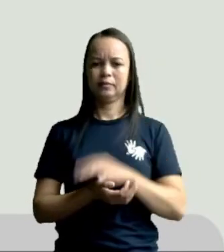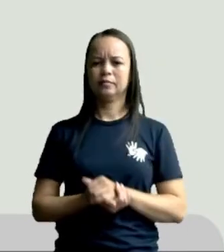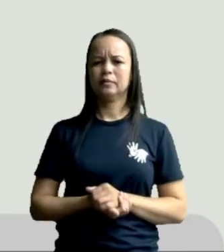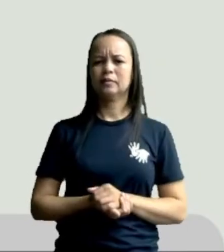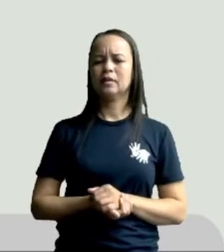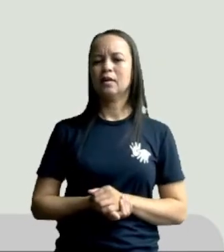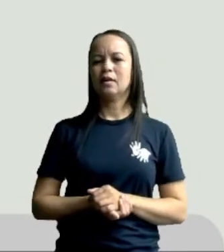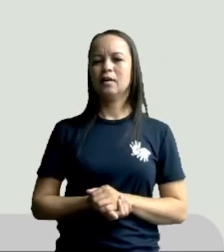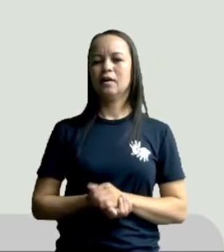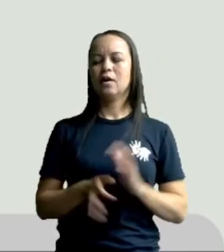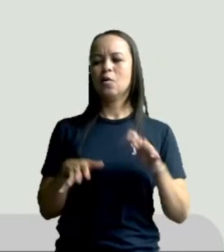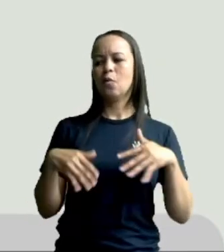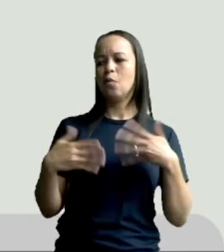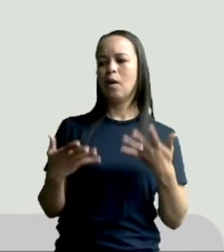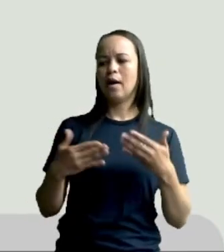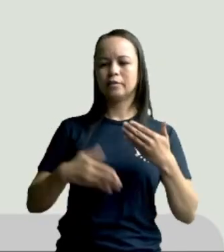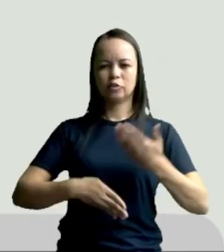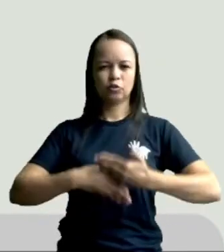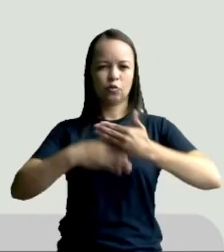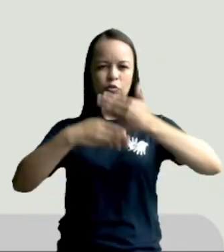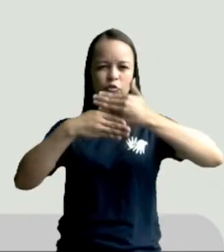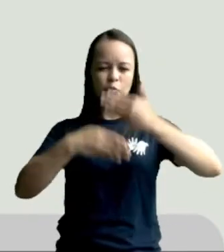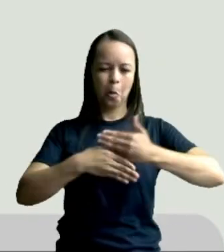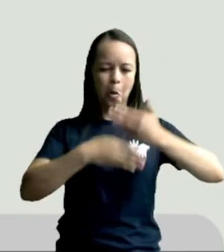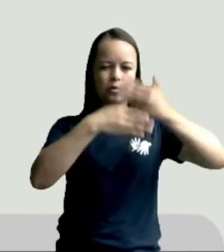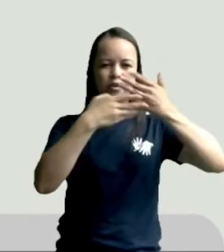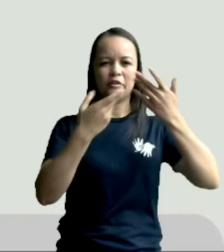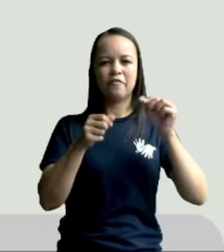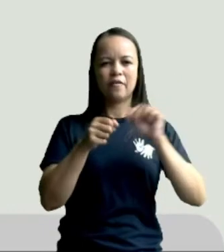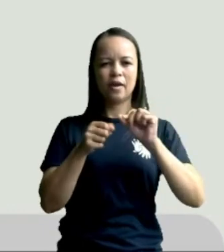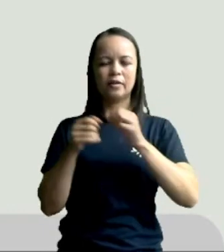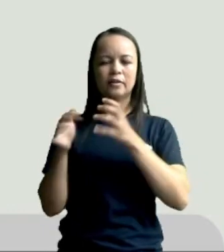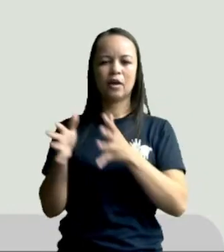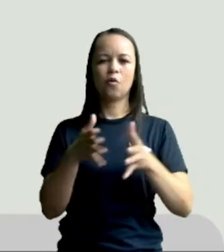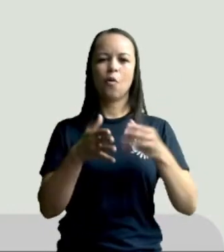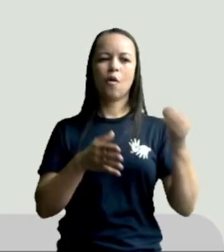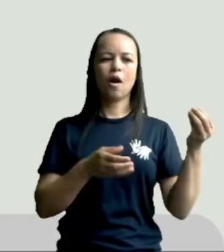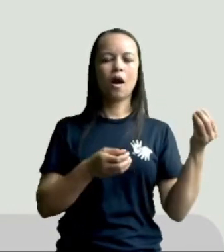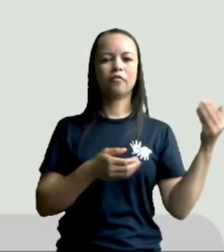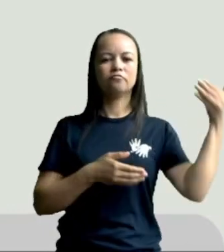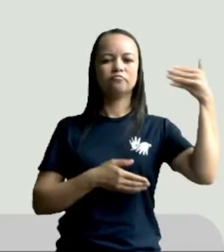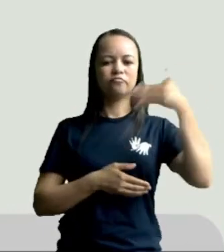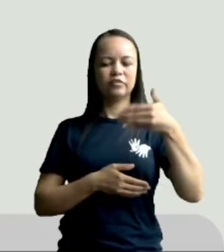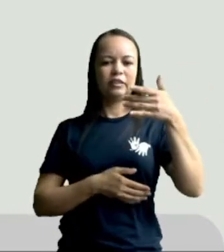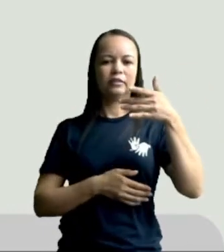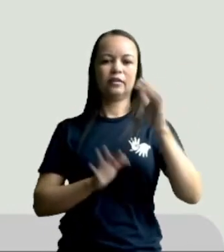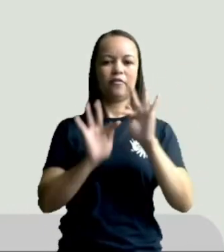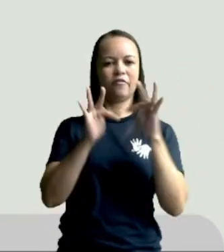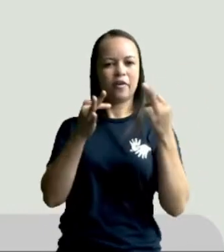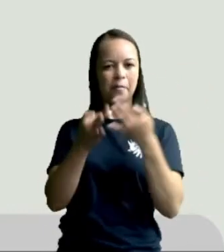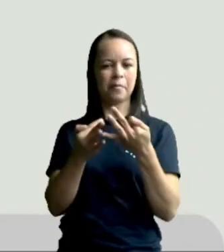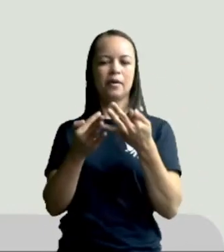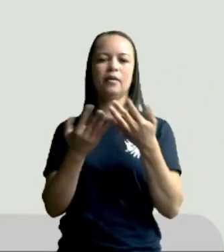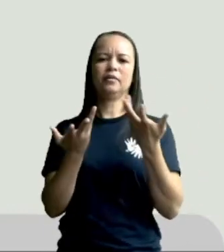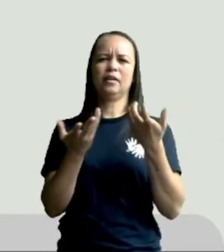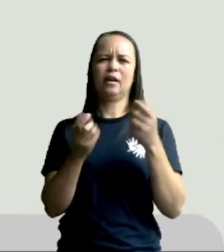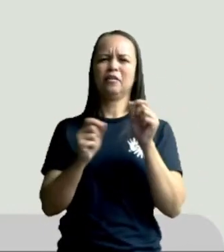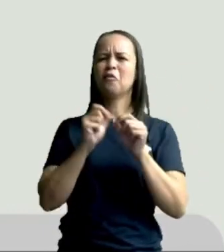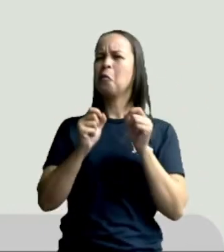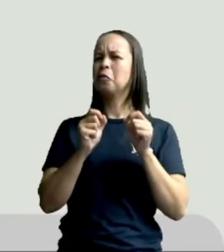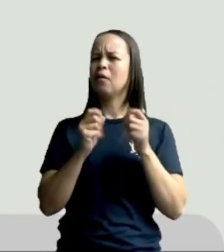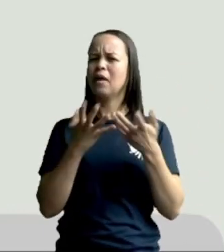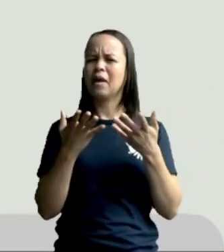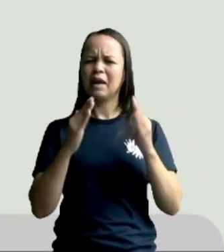as construções feitas com a vinda da família real para o Brasil. Será que foi as casas para os índios, para